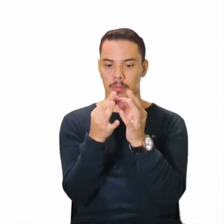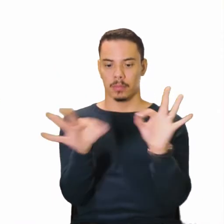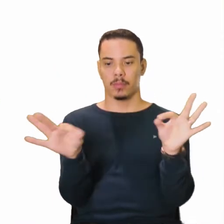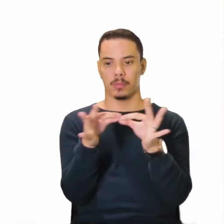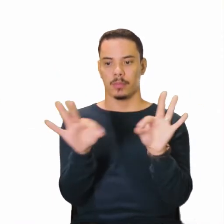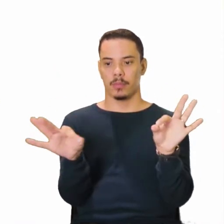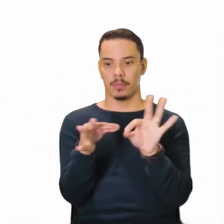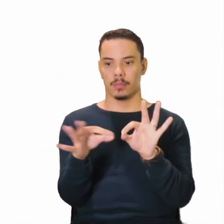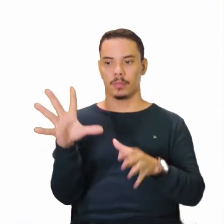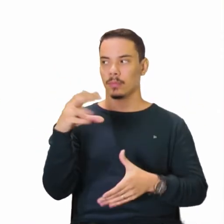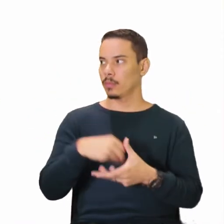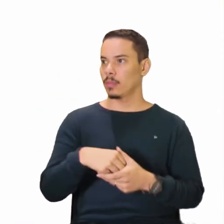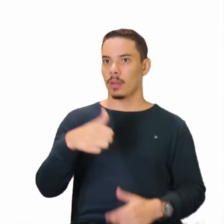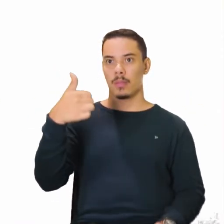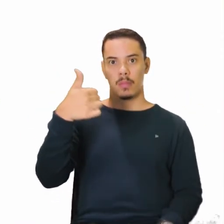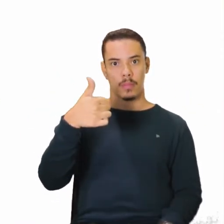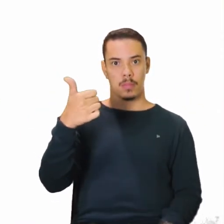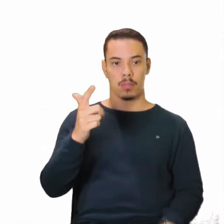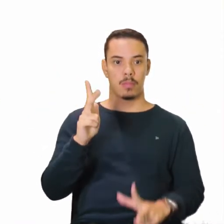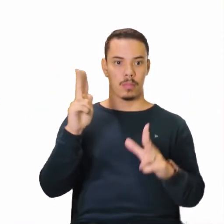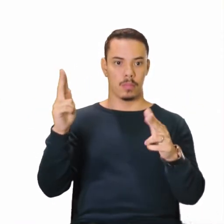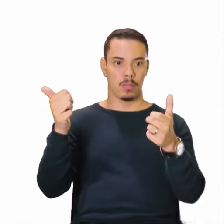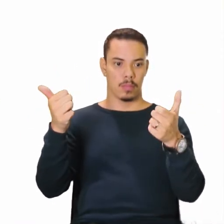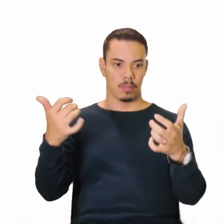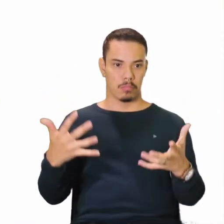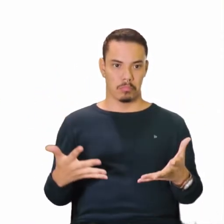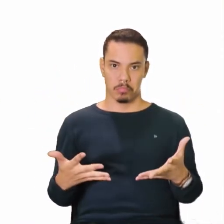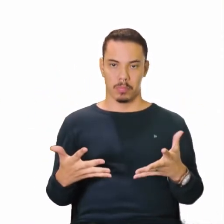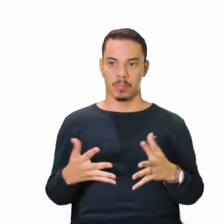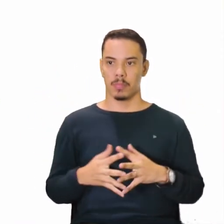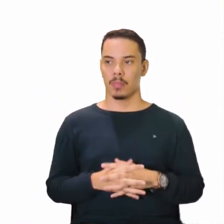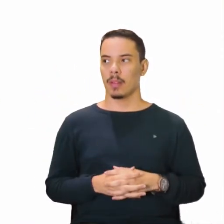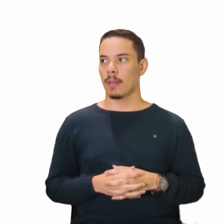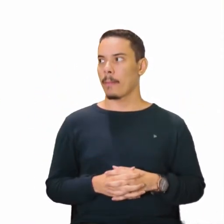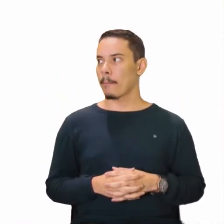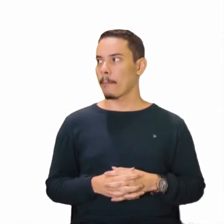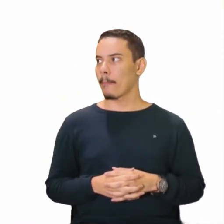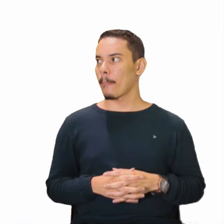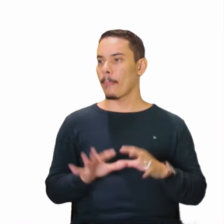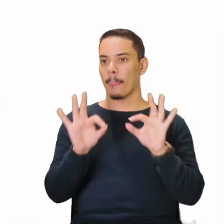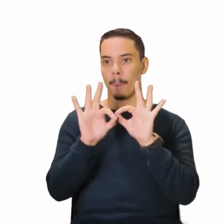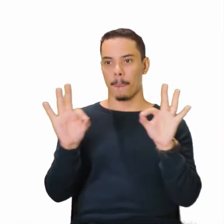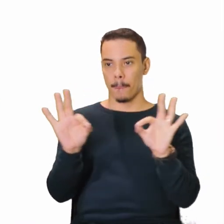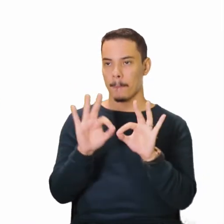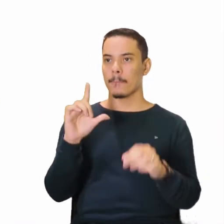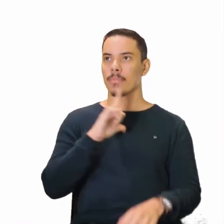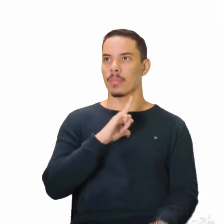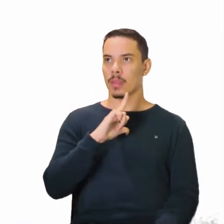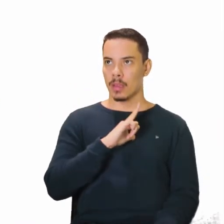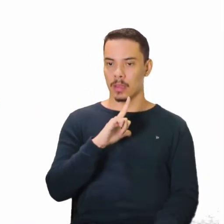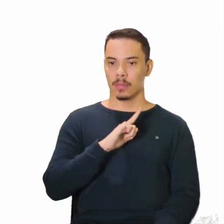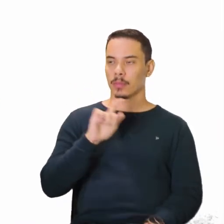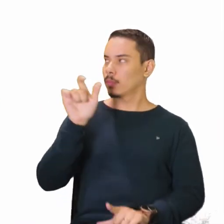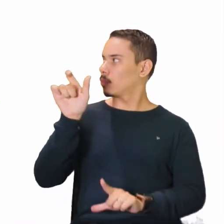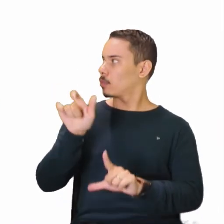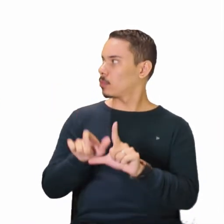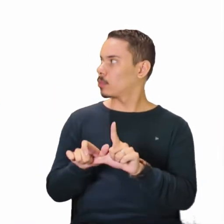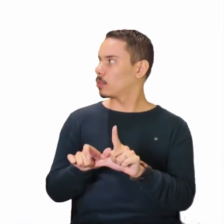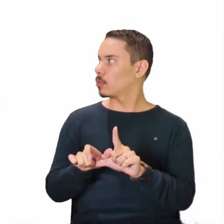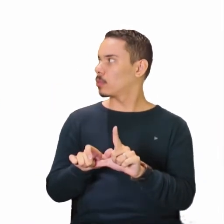sintaticamente a primeira oração. Como falou aí, a oração principal vai ter a função de sujeito,